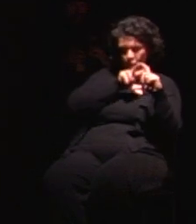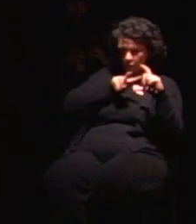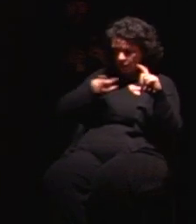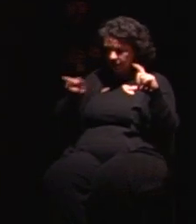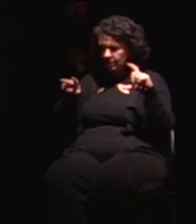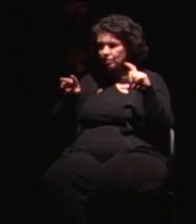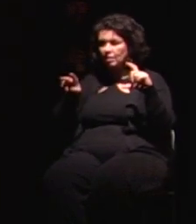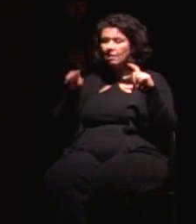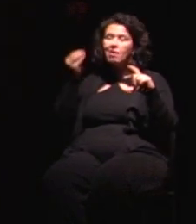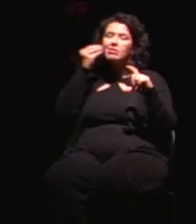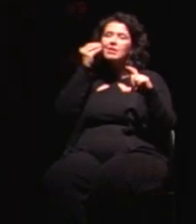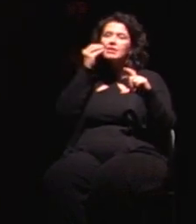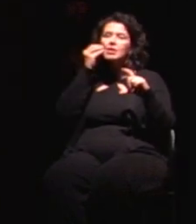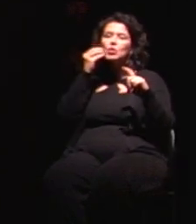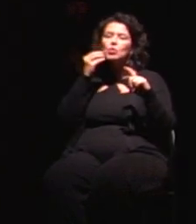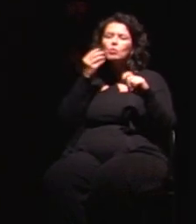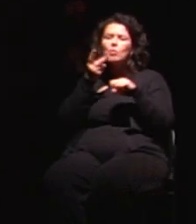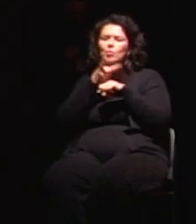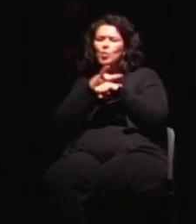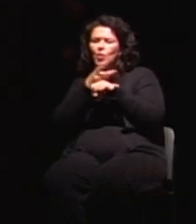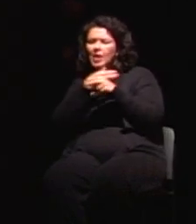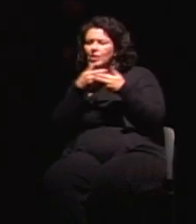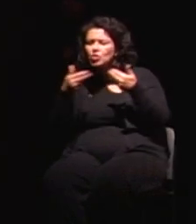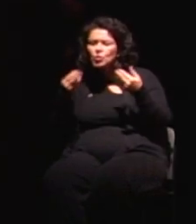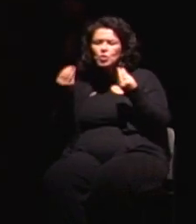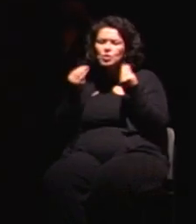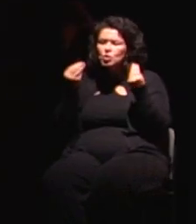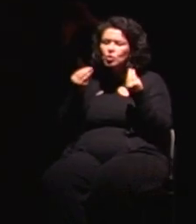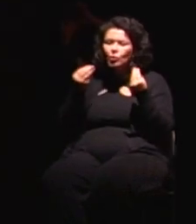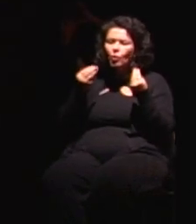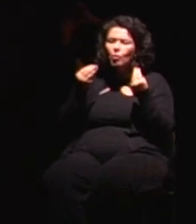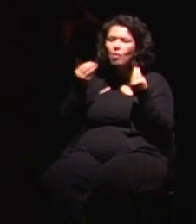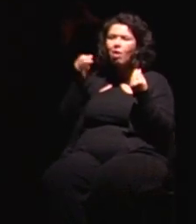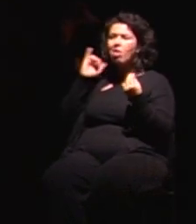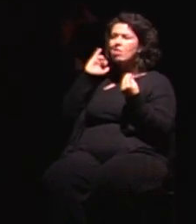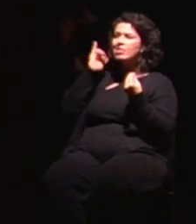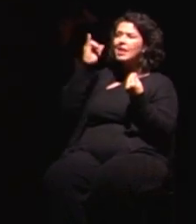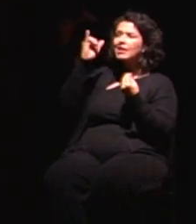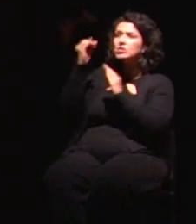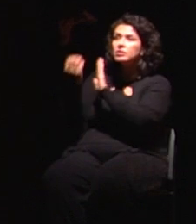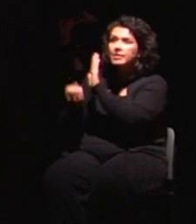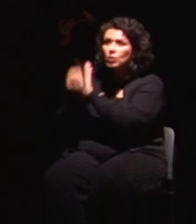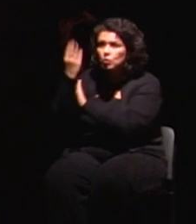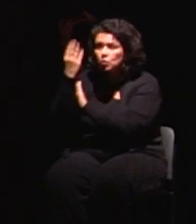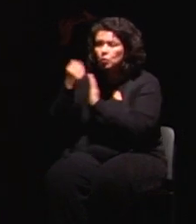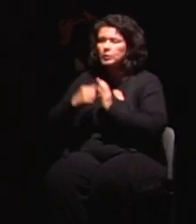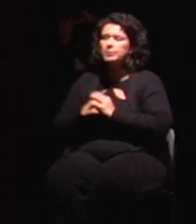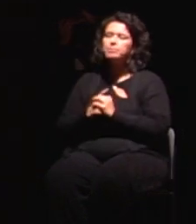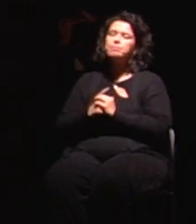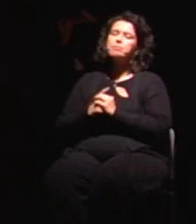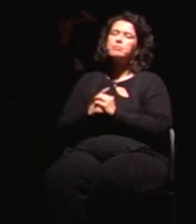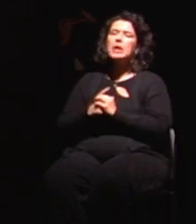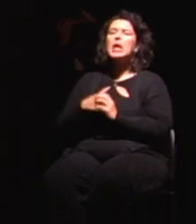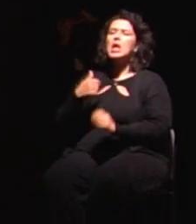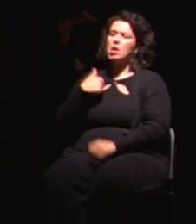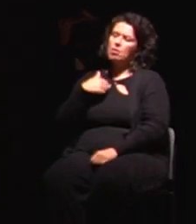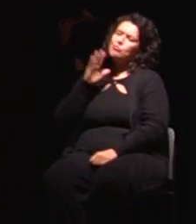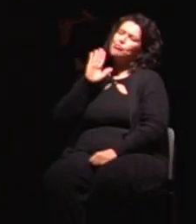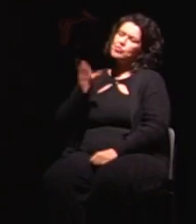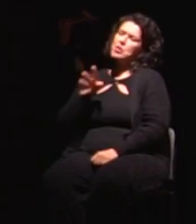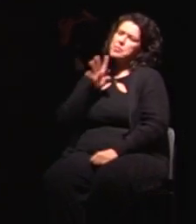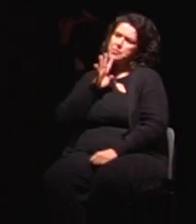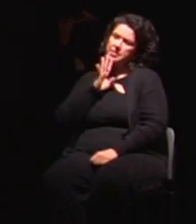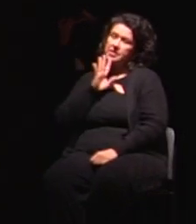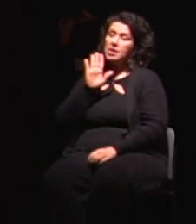estávamos procurando, né, esses nexos e esses fios para tecer a narrativa da exposição. Eu já conhecia, mas eu me